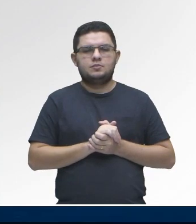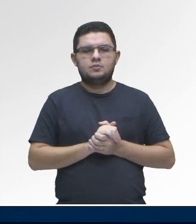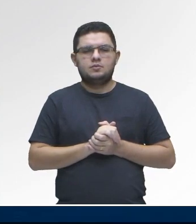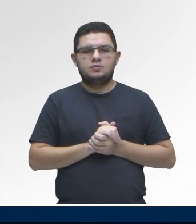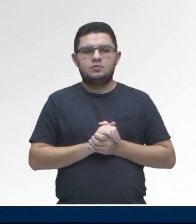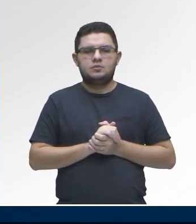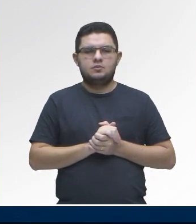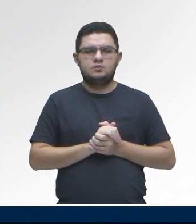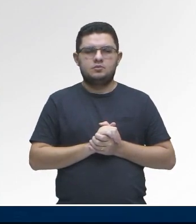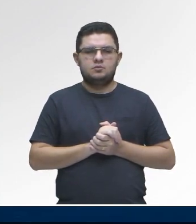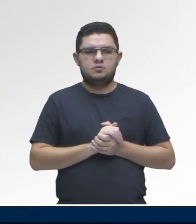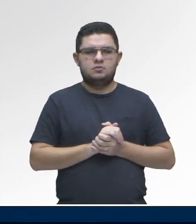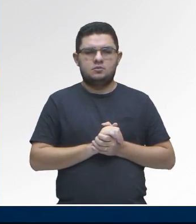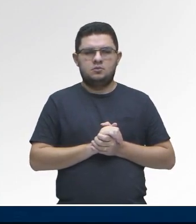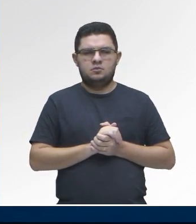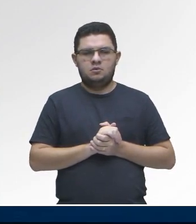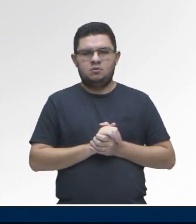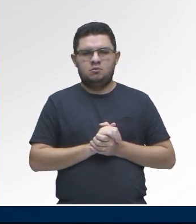esses exemplos.